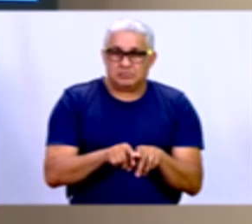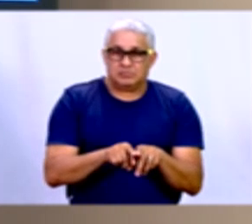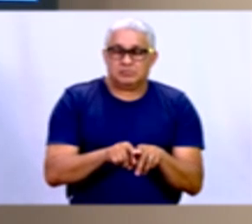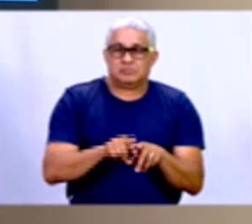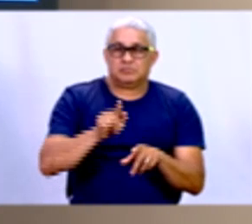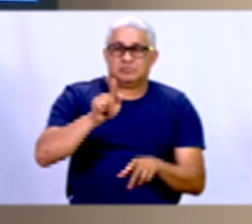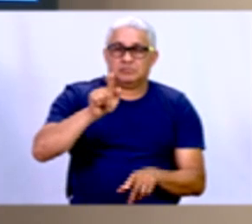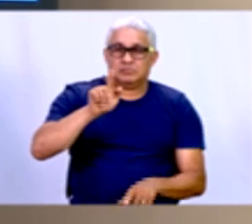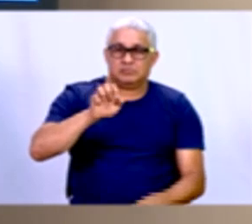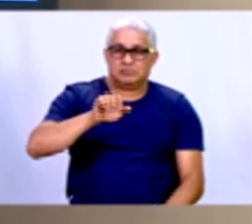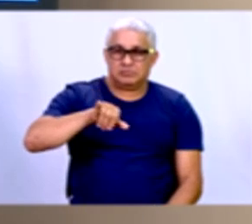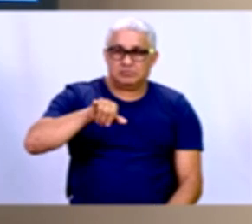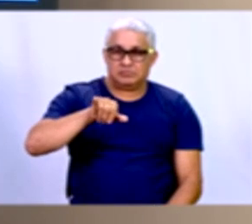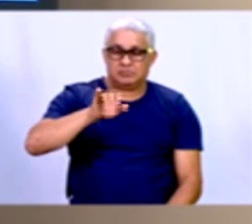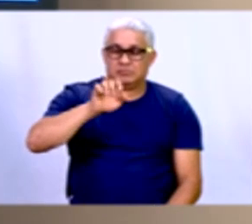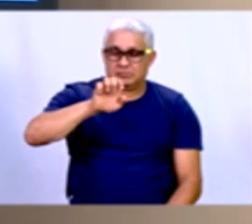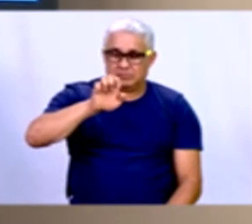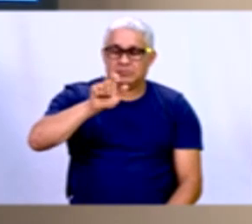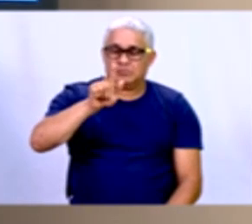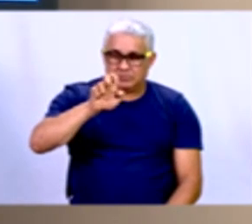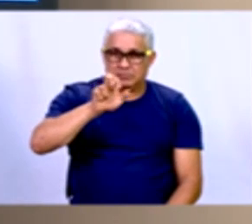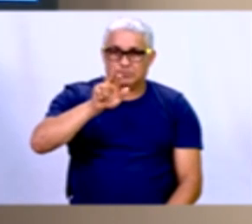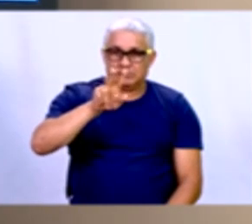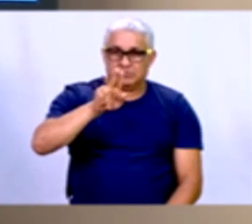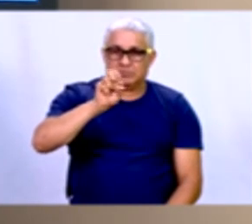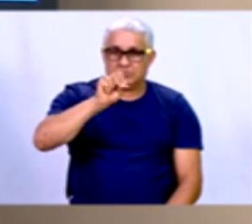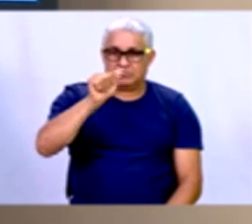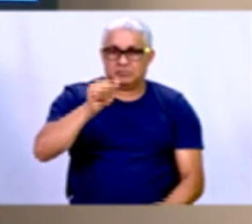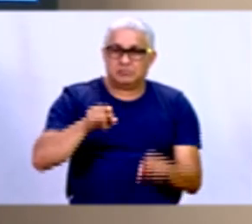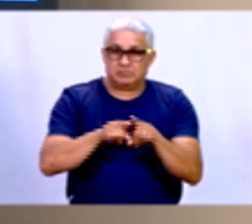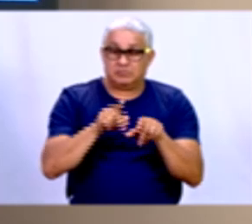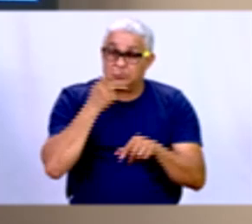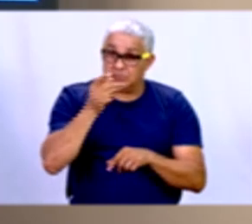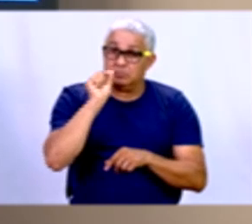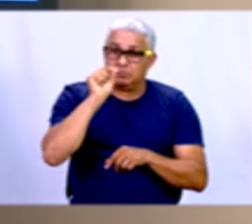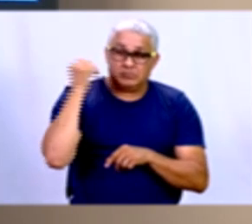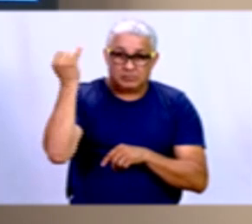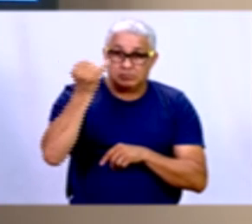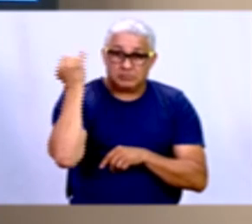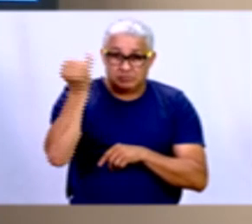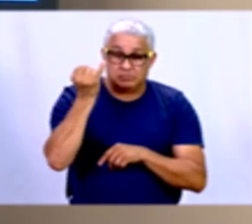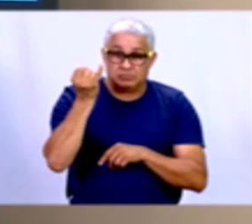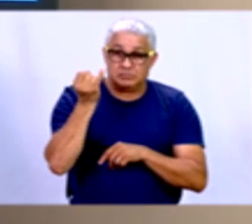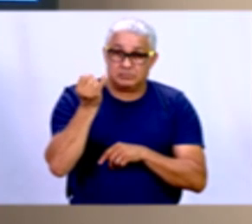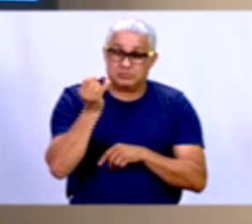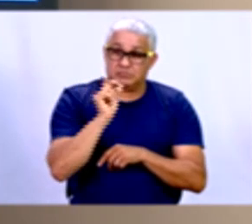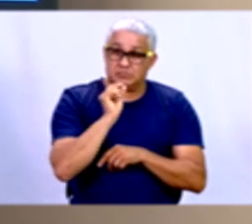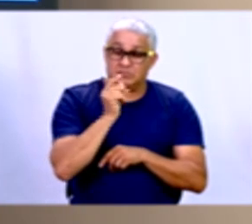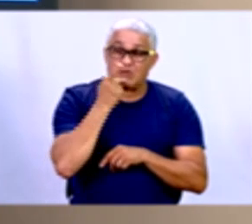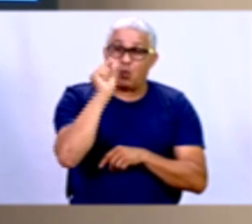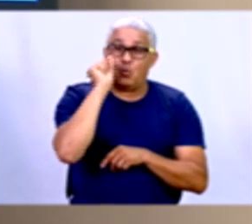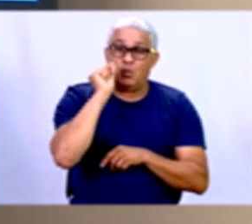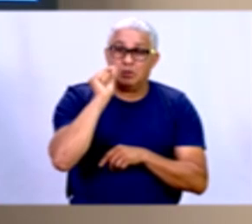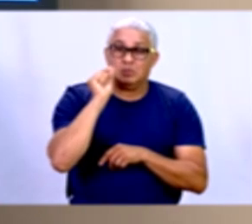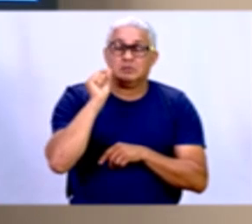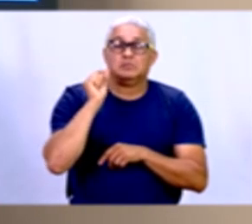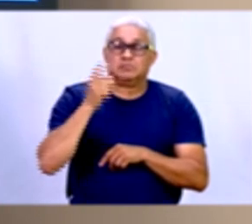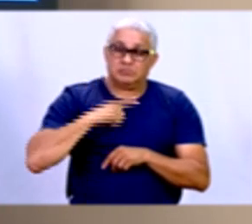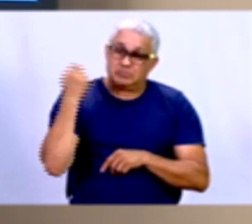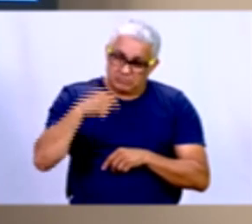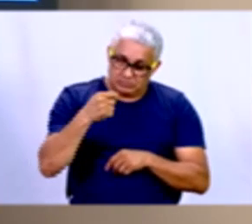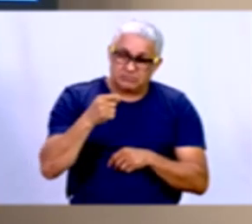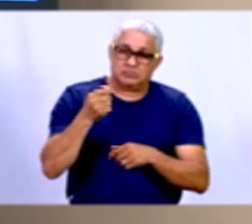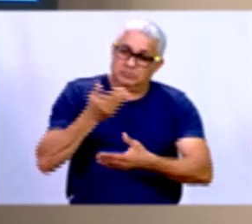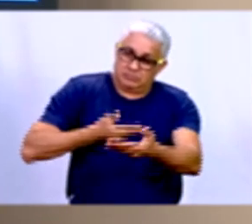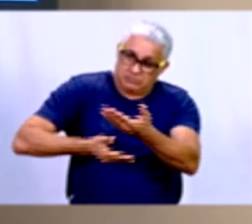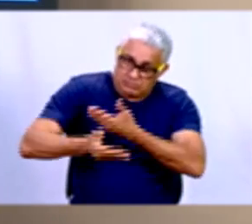falou, também é importante a gente salientar que deve existir uma interação entre quando a gente desenvolve o sistema e